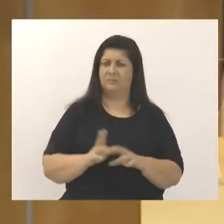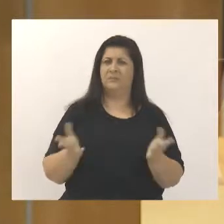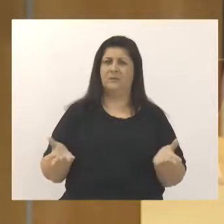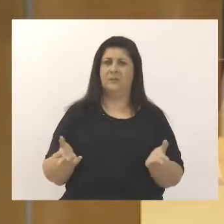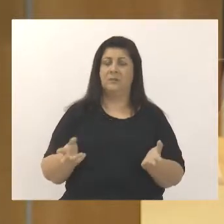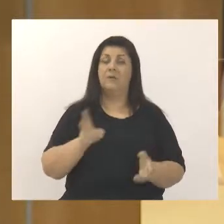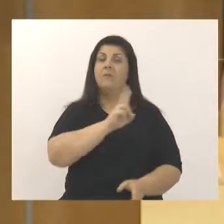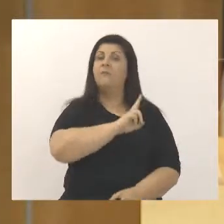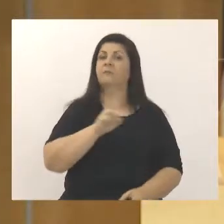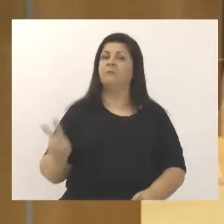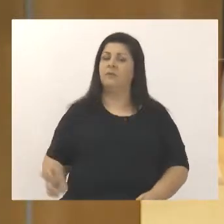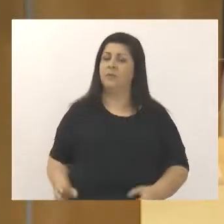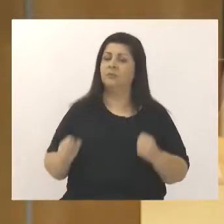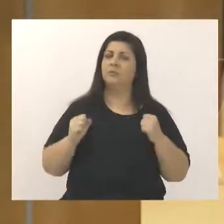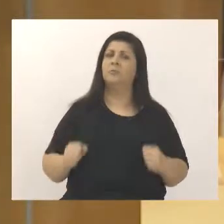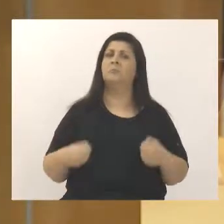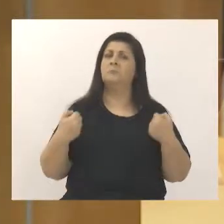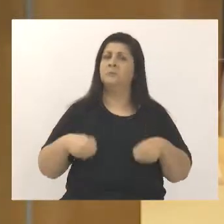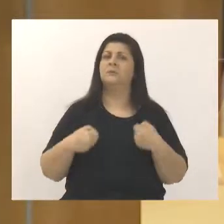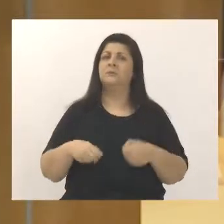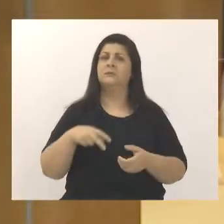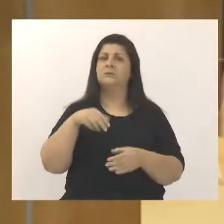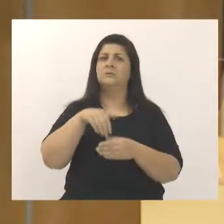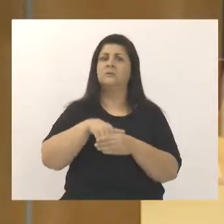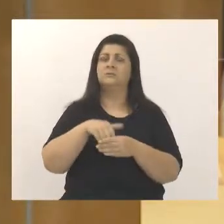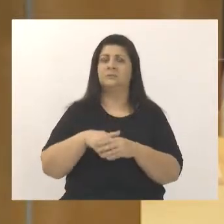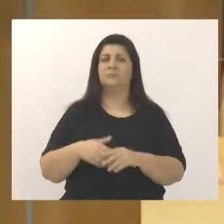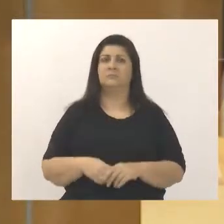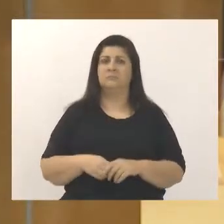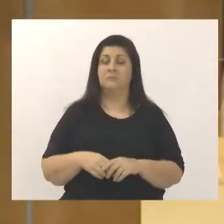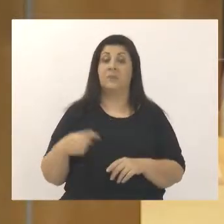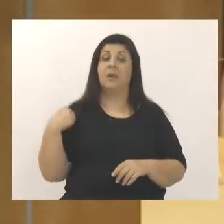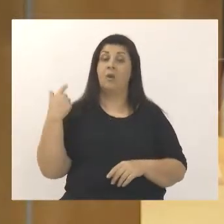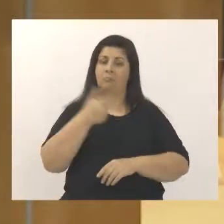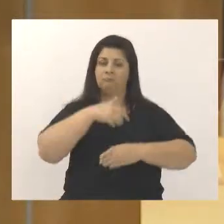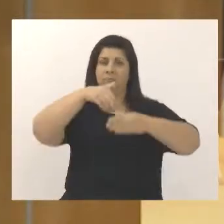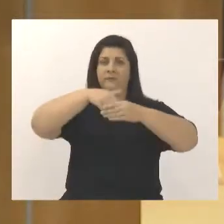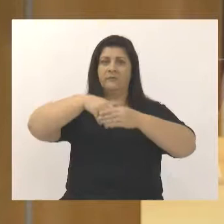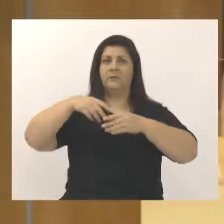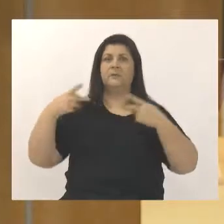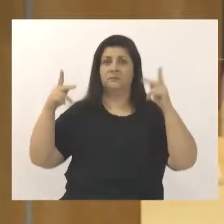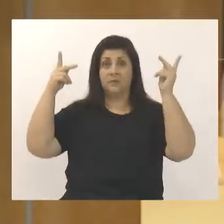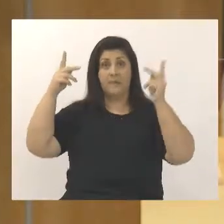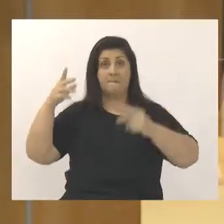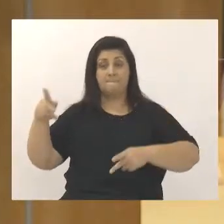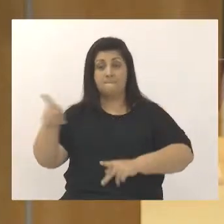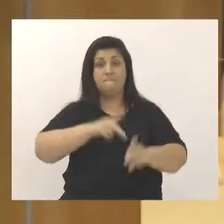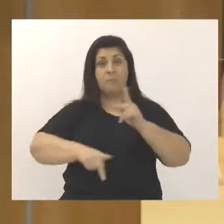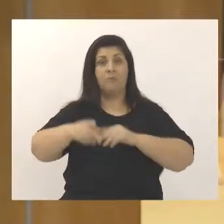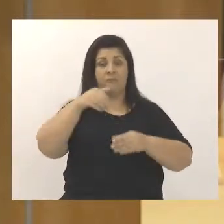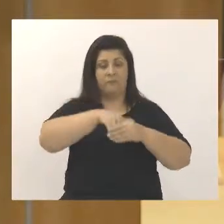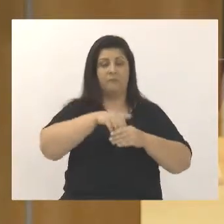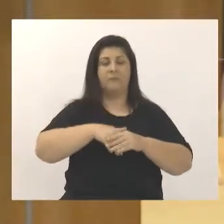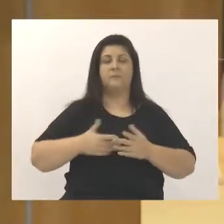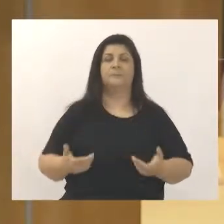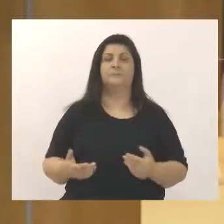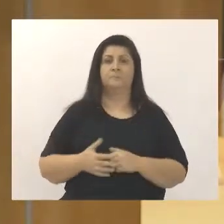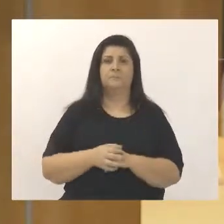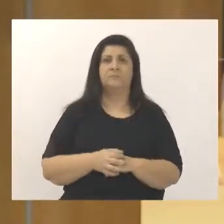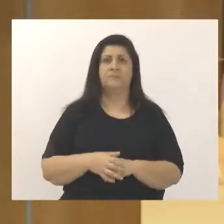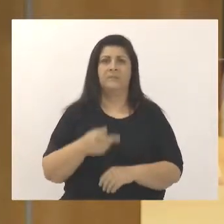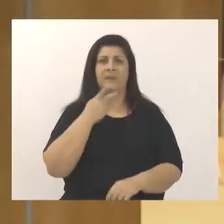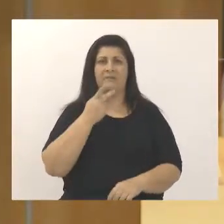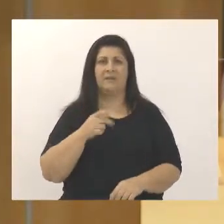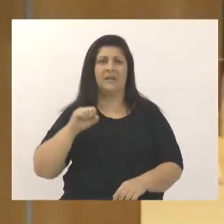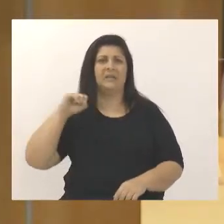nós temos que ter autonomia. Nós fomos eleitos pelo povo. Nós fomos eleitos pelo povo. Eu acho que se dizer aqui